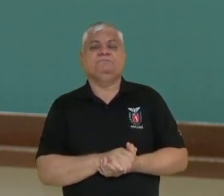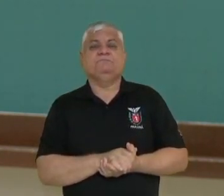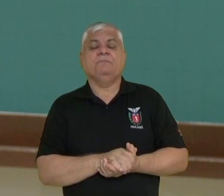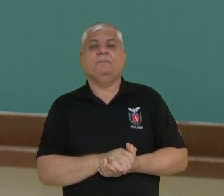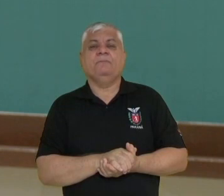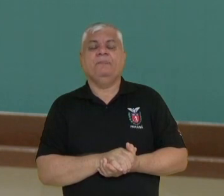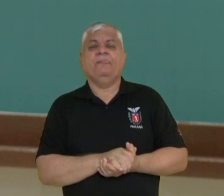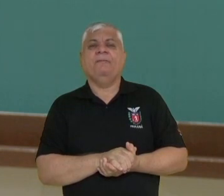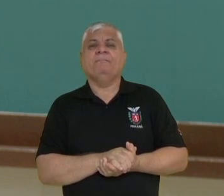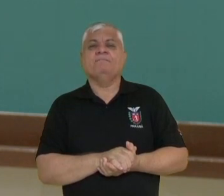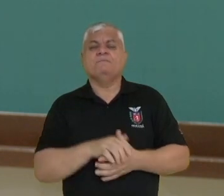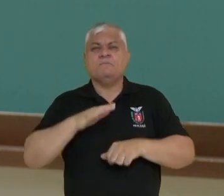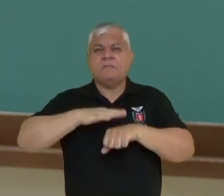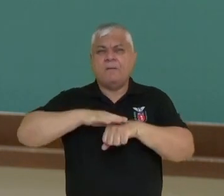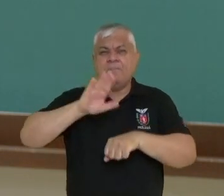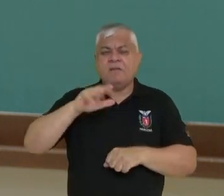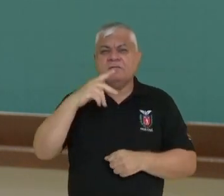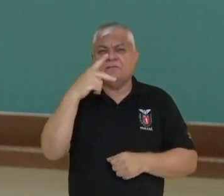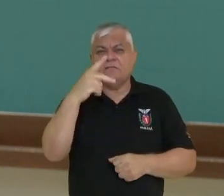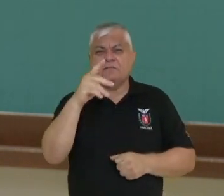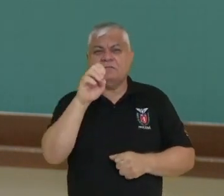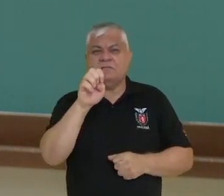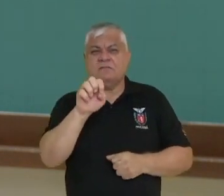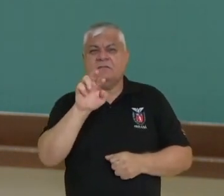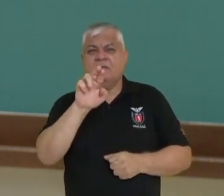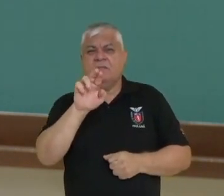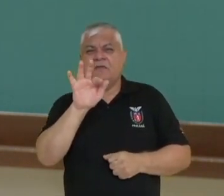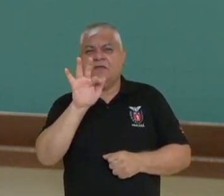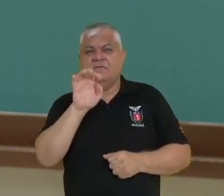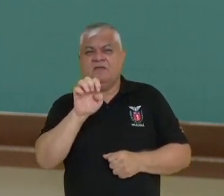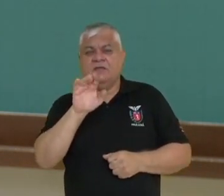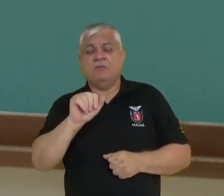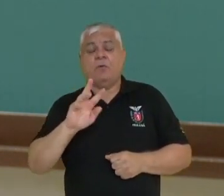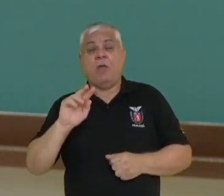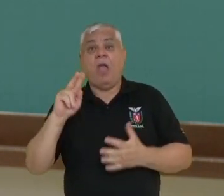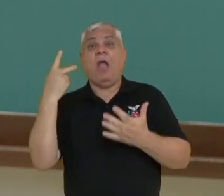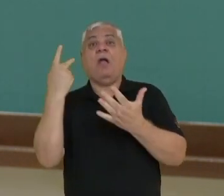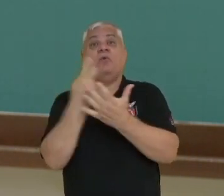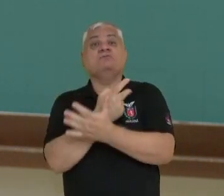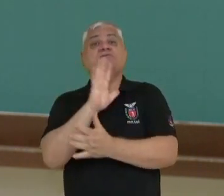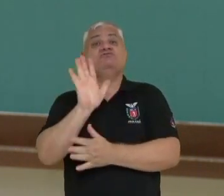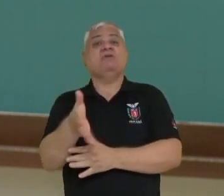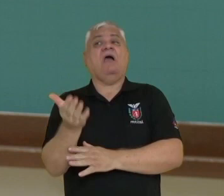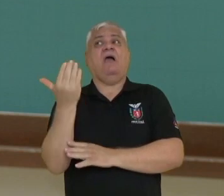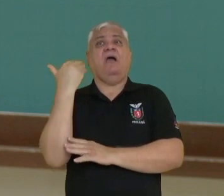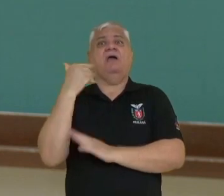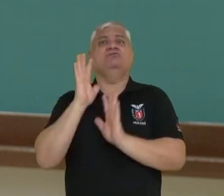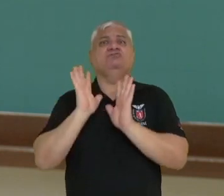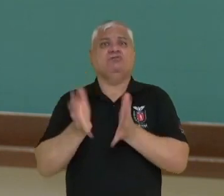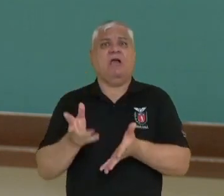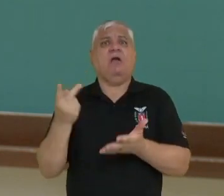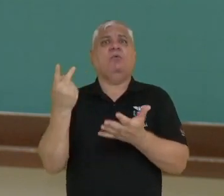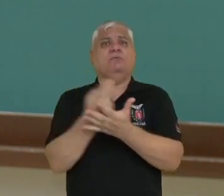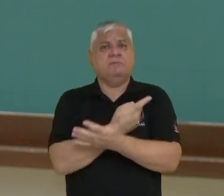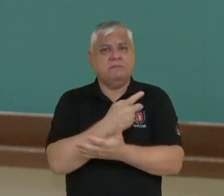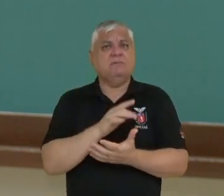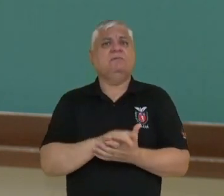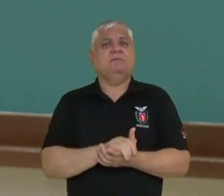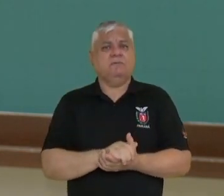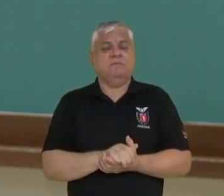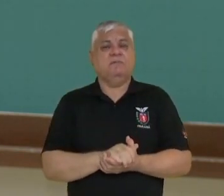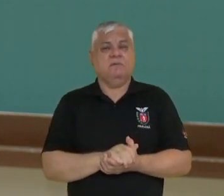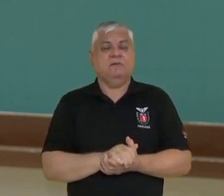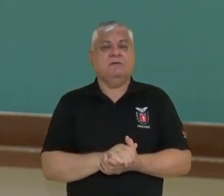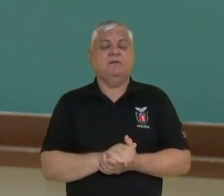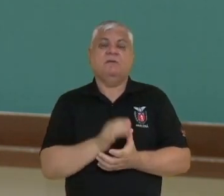é o seguinte, ele indica um fato que aconteceu antes de outra ação passada, certo?